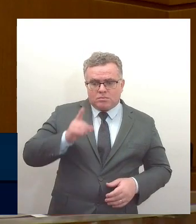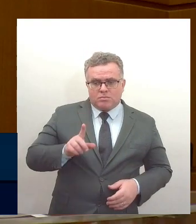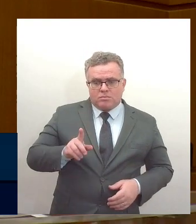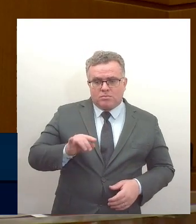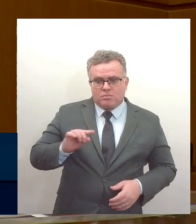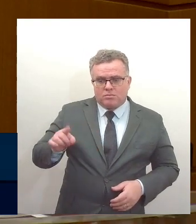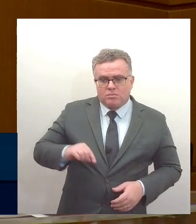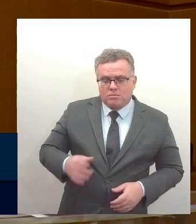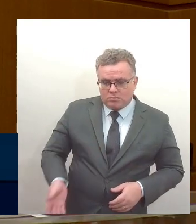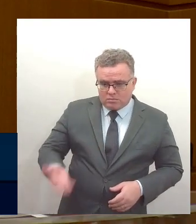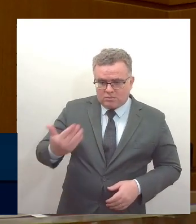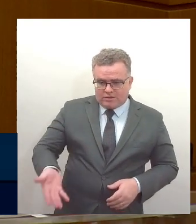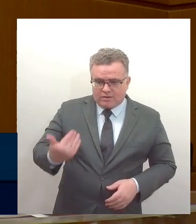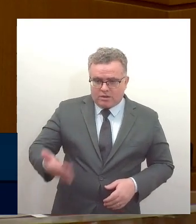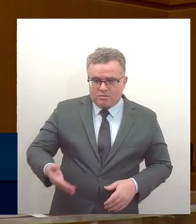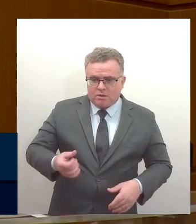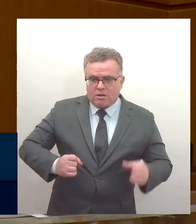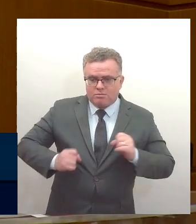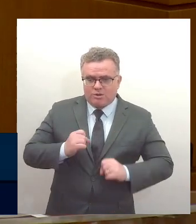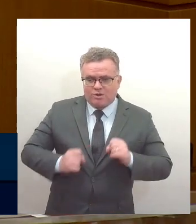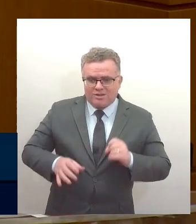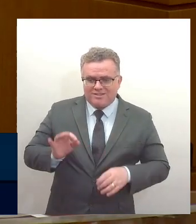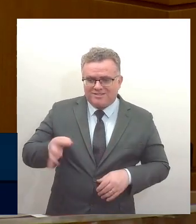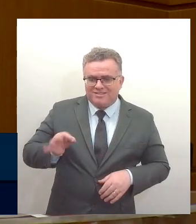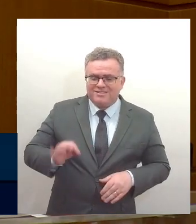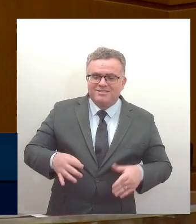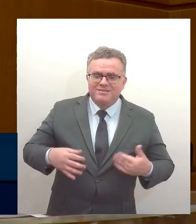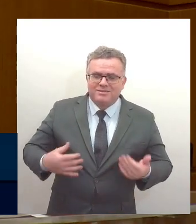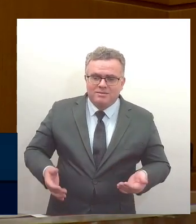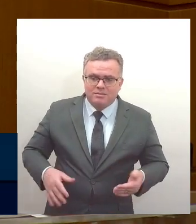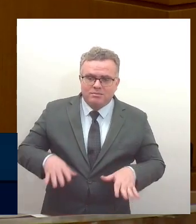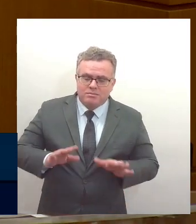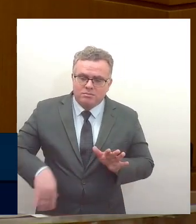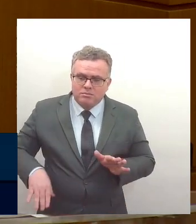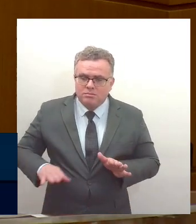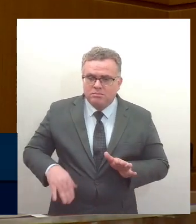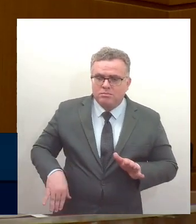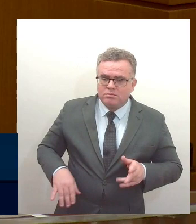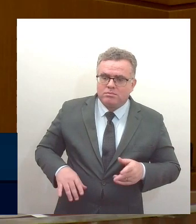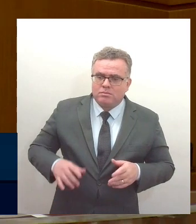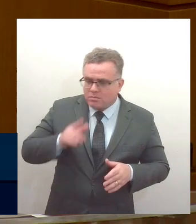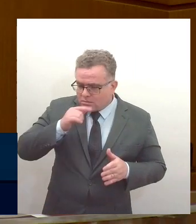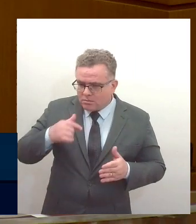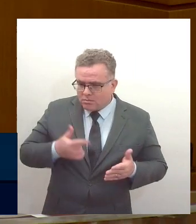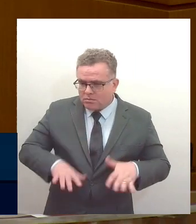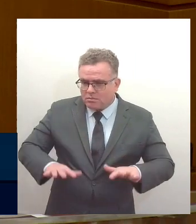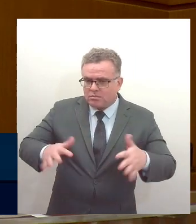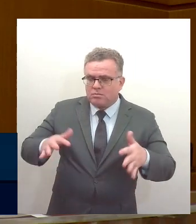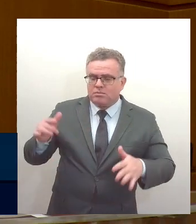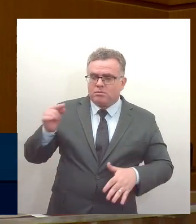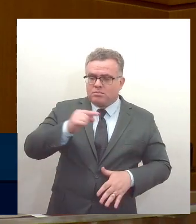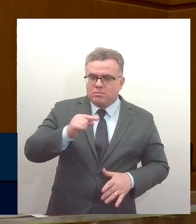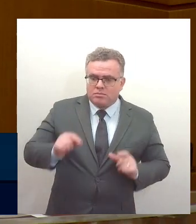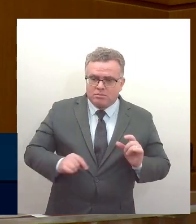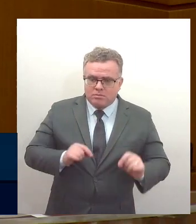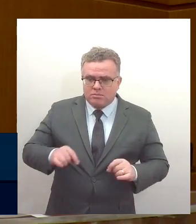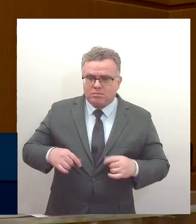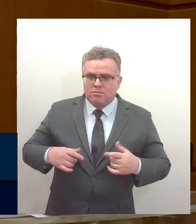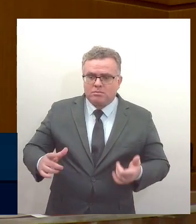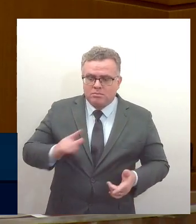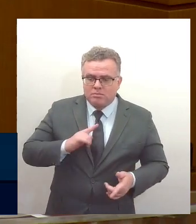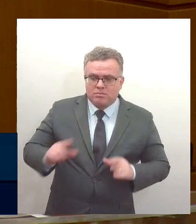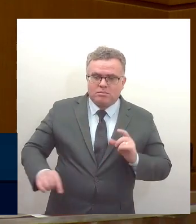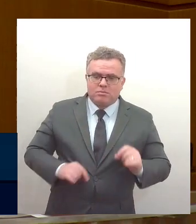a etapa de natação realizada em um rio, na Foz do Vaza Barris, onde também será montada a T1, no